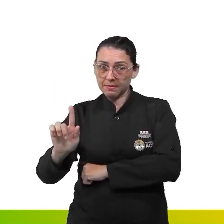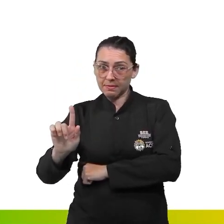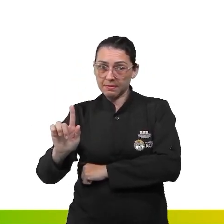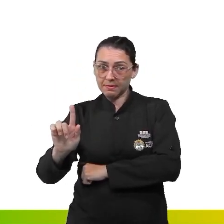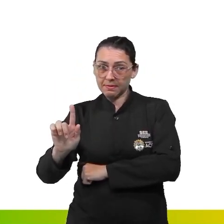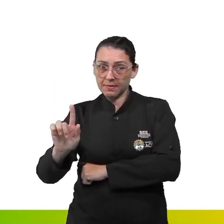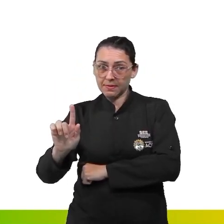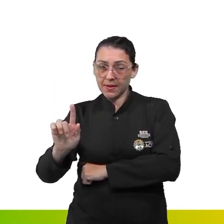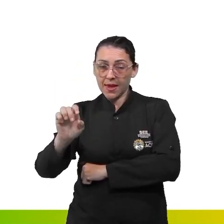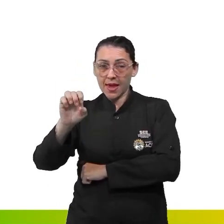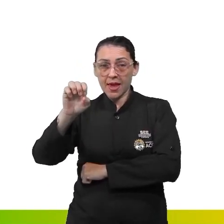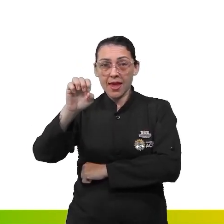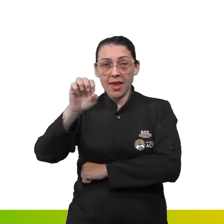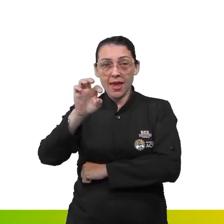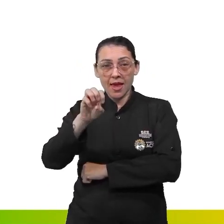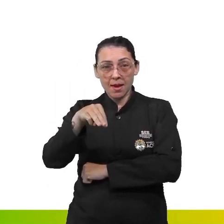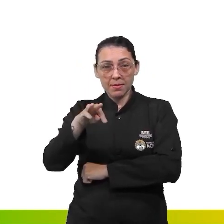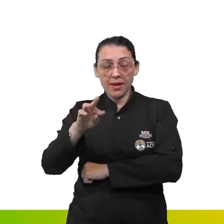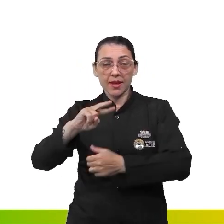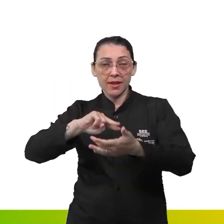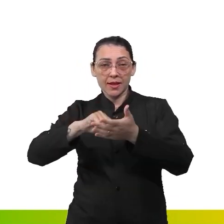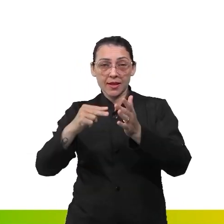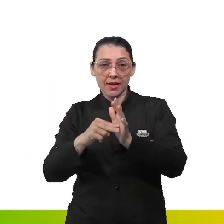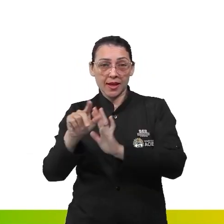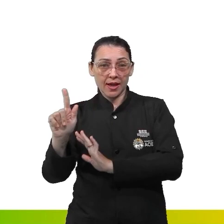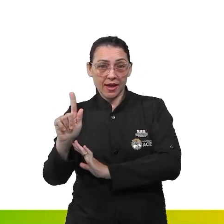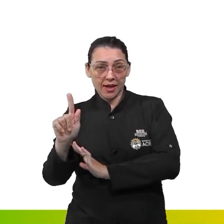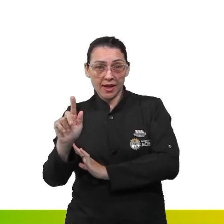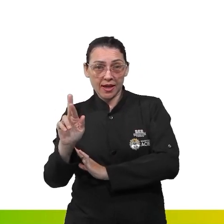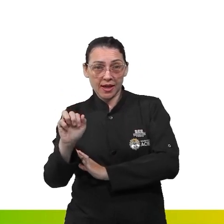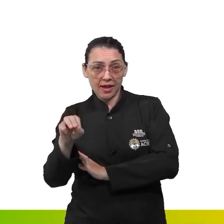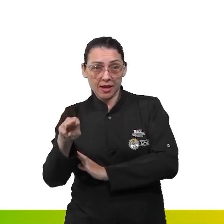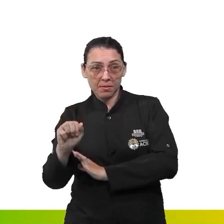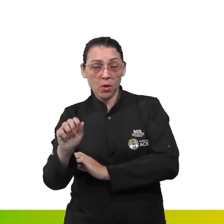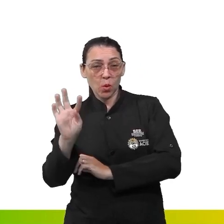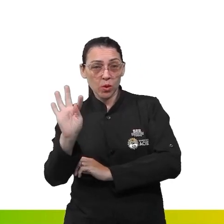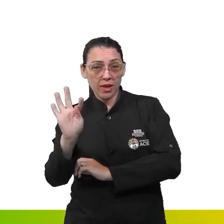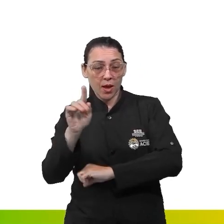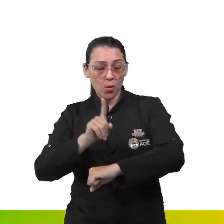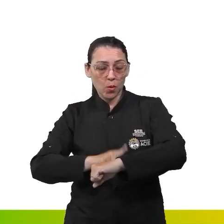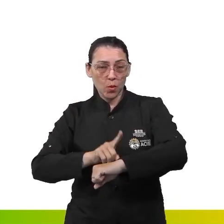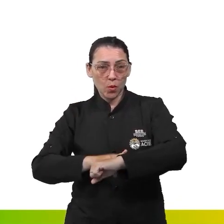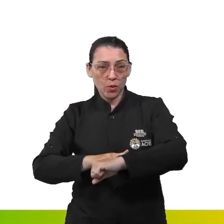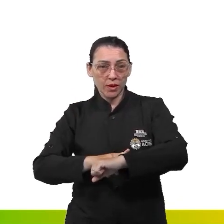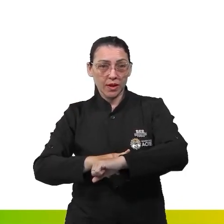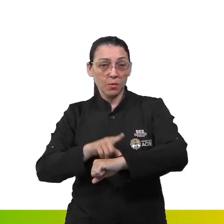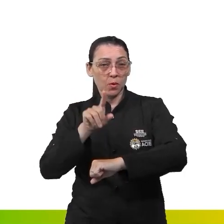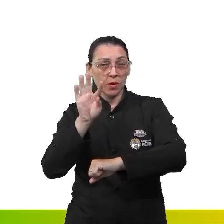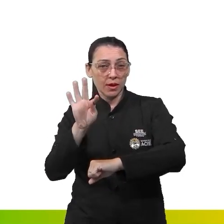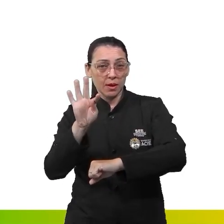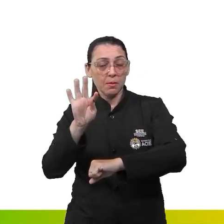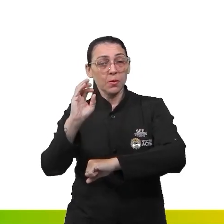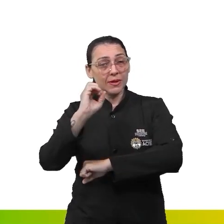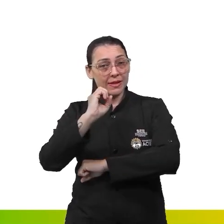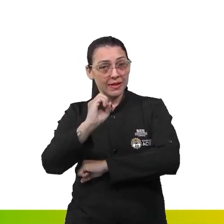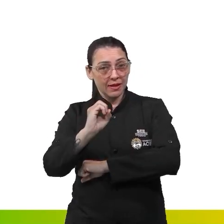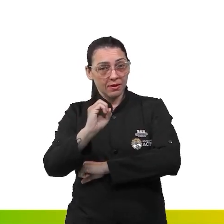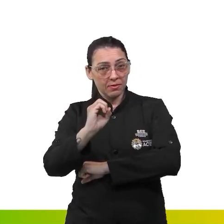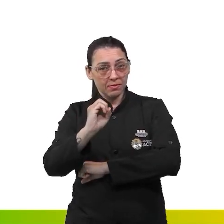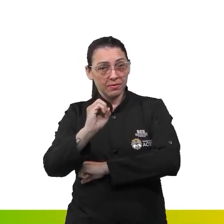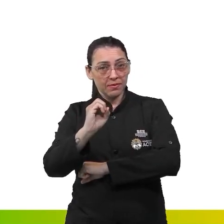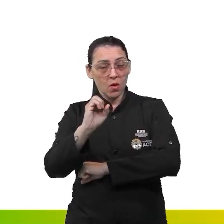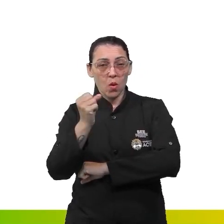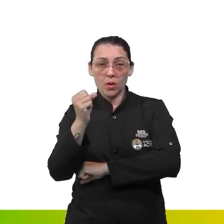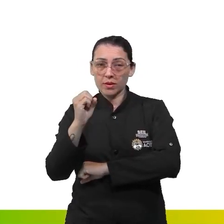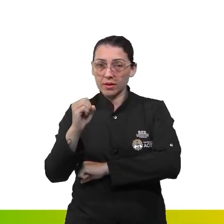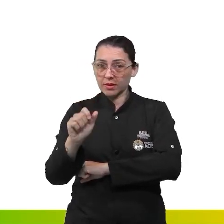vai representar as gramas. O t vai representar o tempo. Ou seja, no tempo zero, há